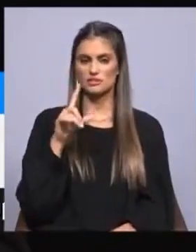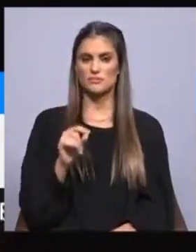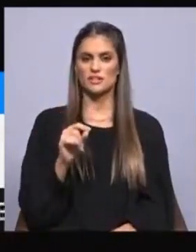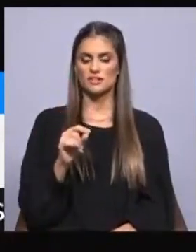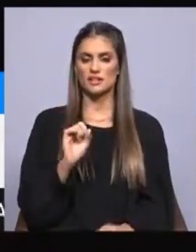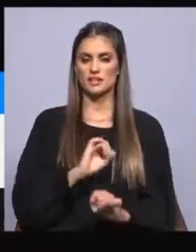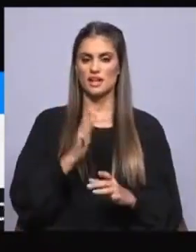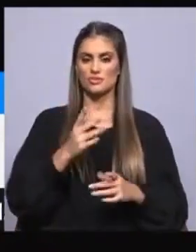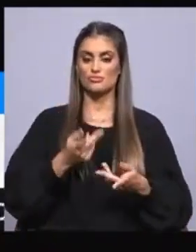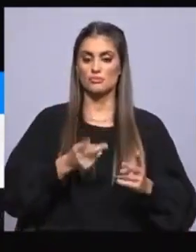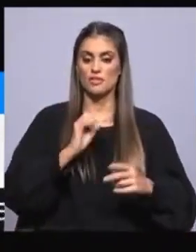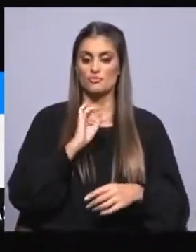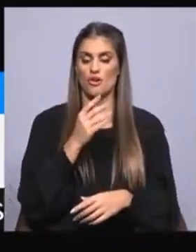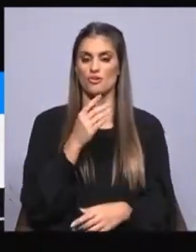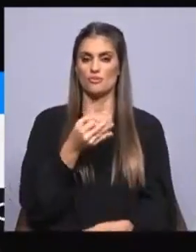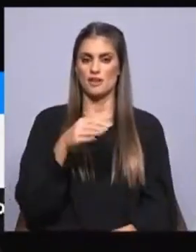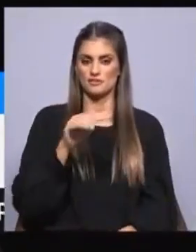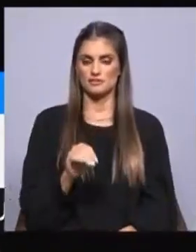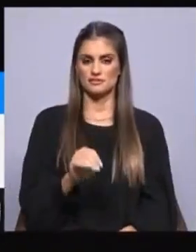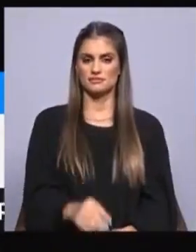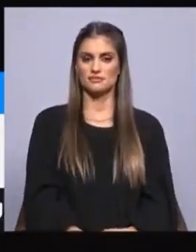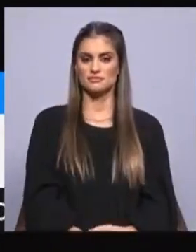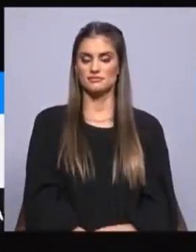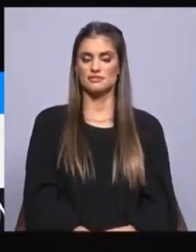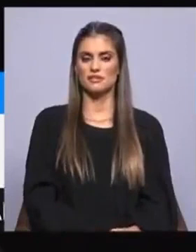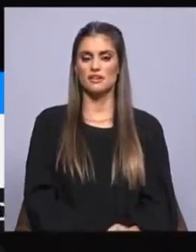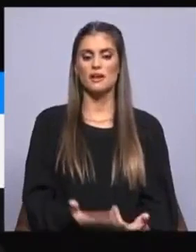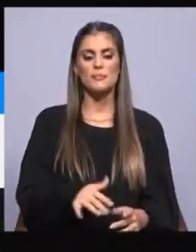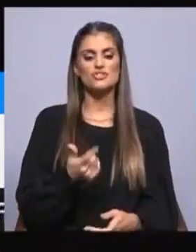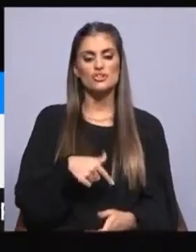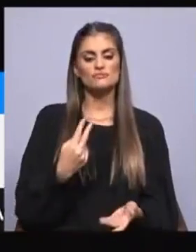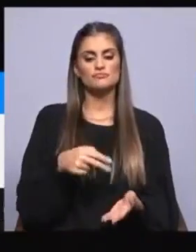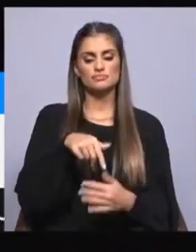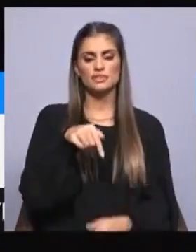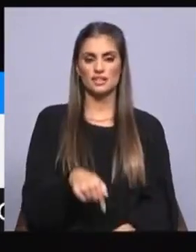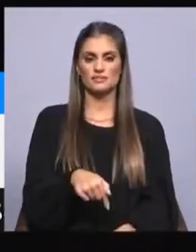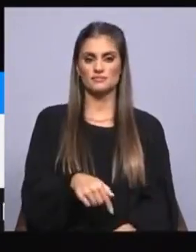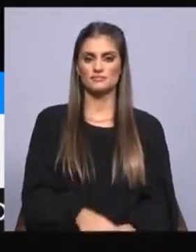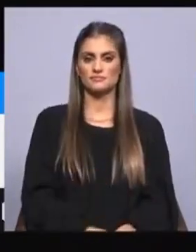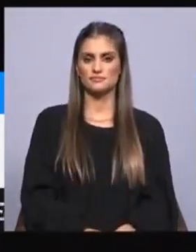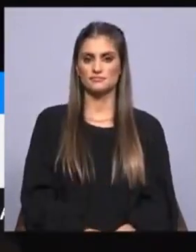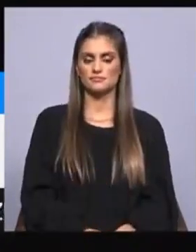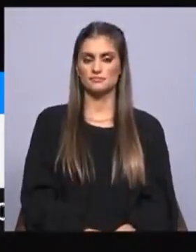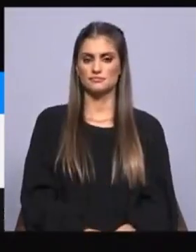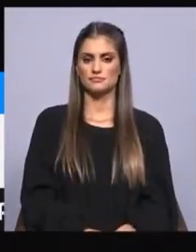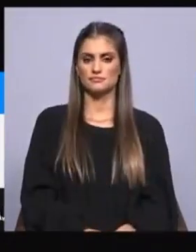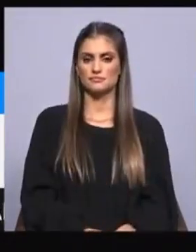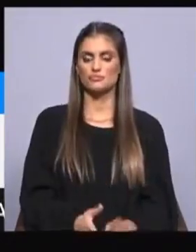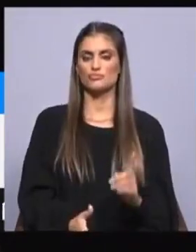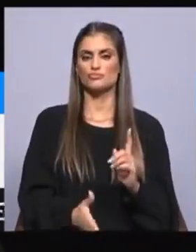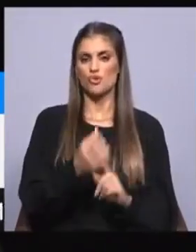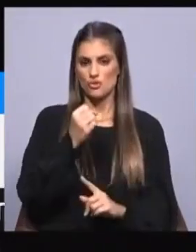com certeza, a indisponibilidade do Partido Socialista, mas cá estamos, em primeiro lugar, para